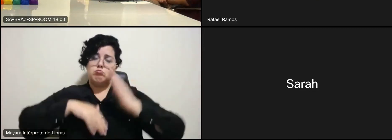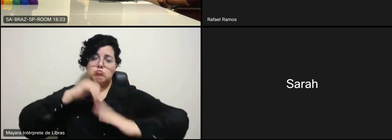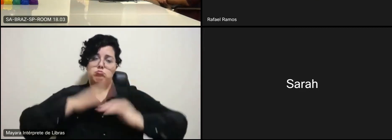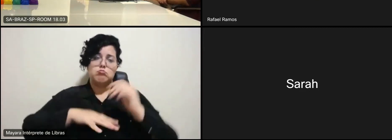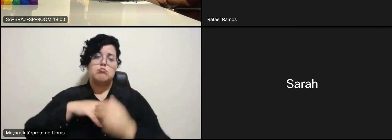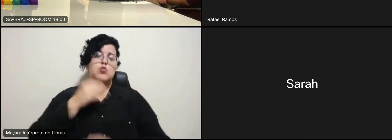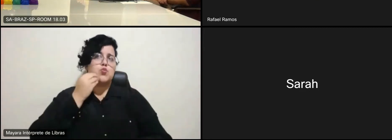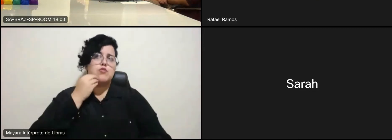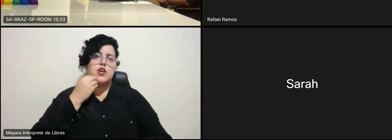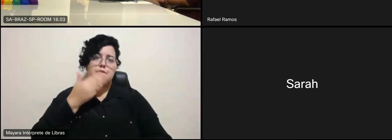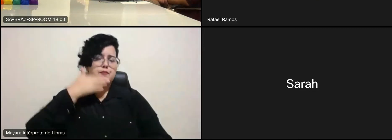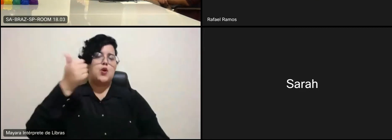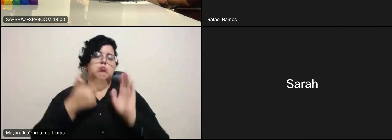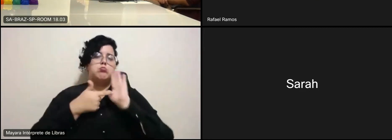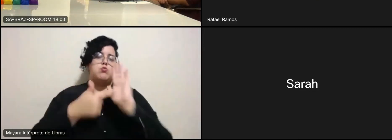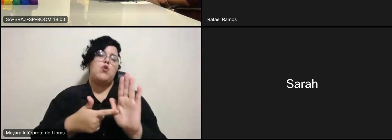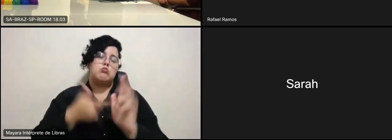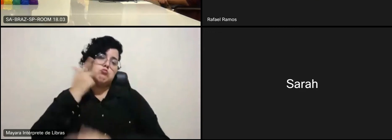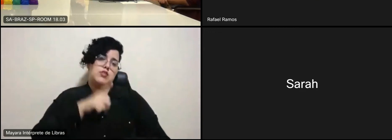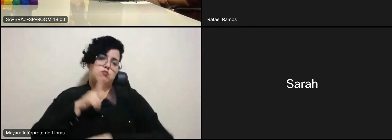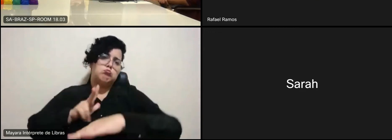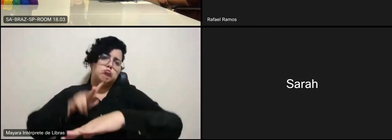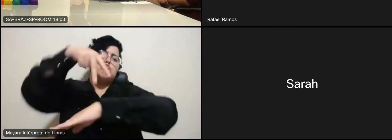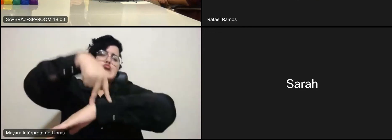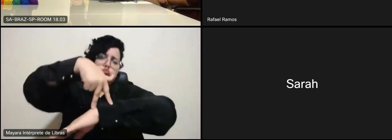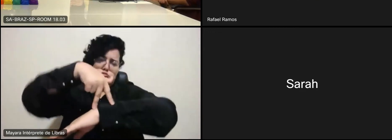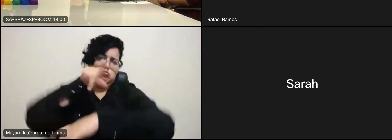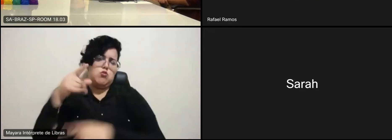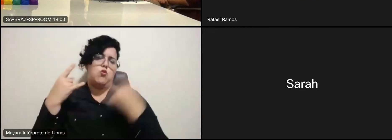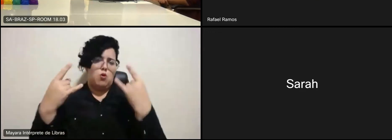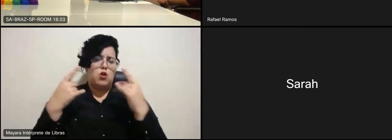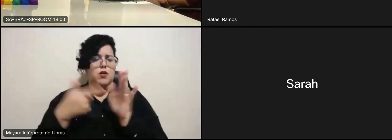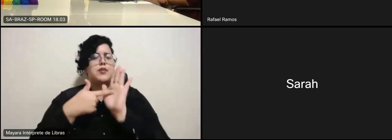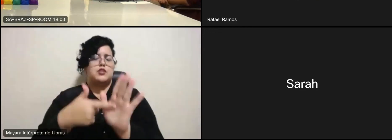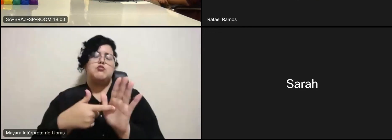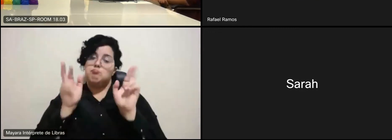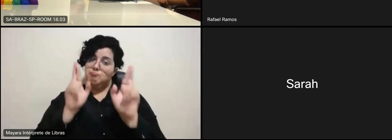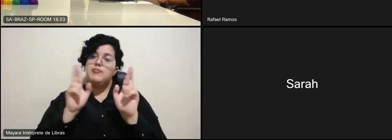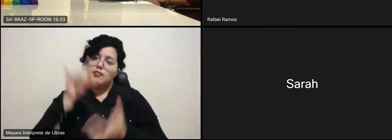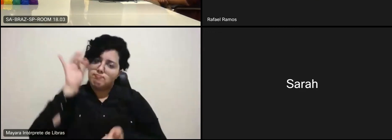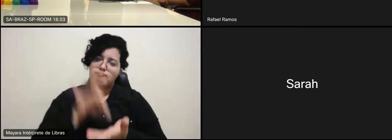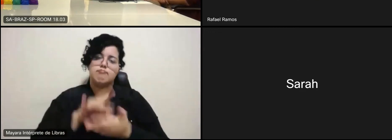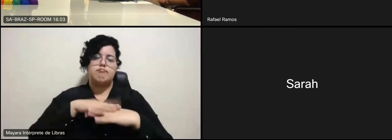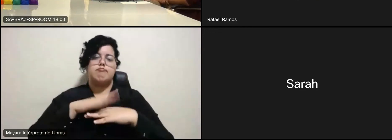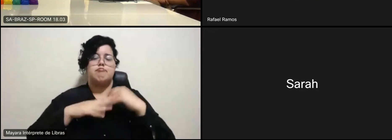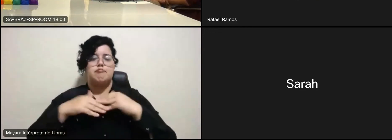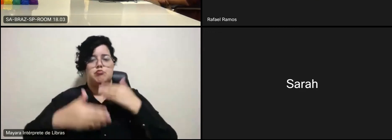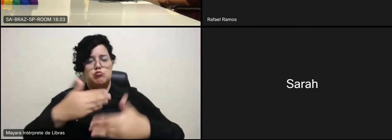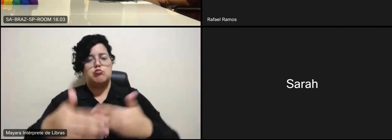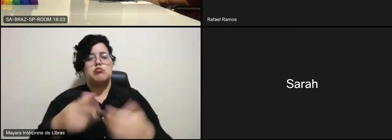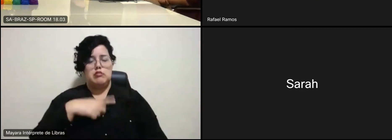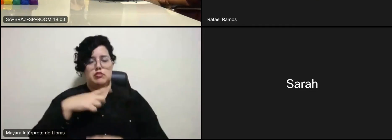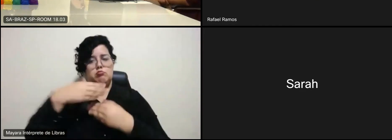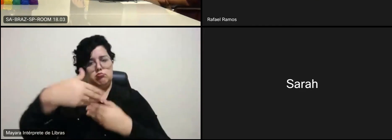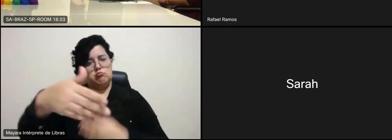oportunidade, né, para que isso acontecesse. E ela fez isso lá no Rock in Rio, e a gente espera que essa realidade também mude aqui. No próximo Dive a